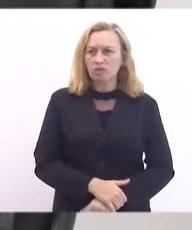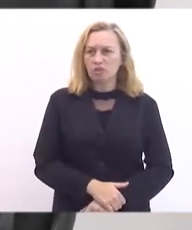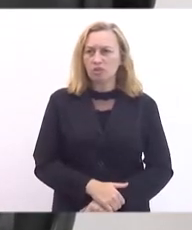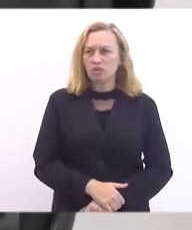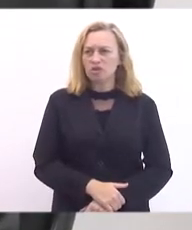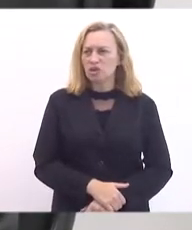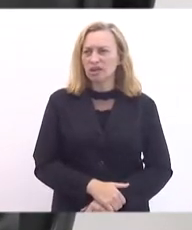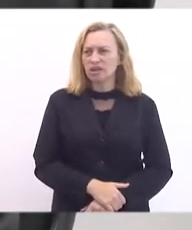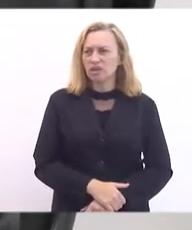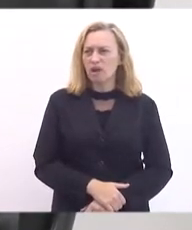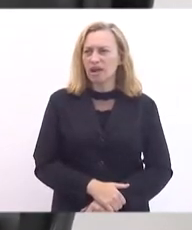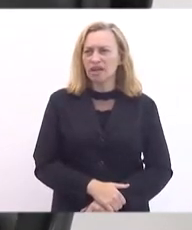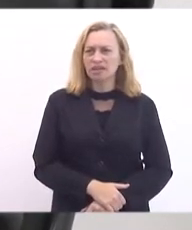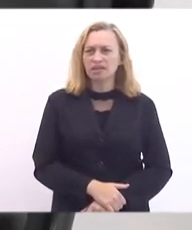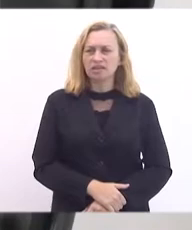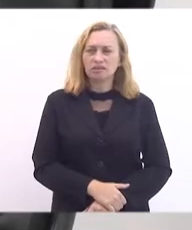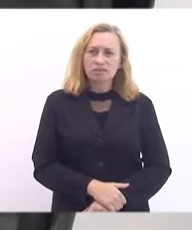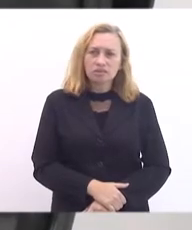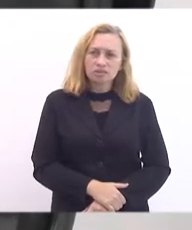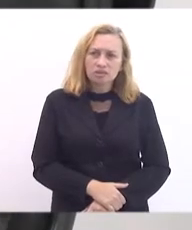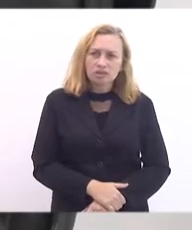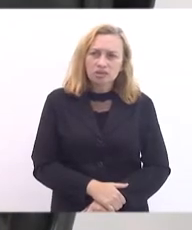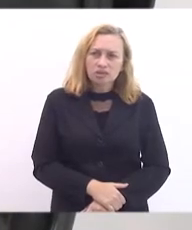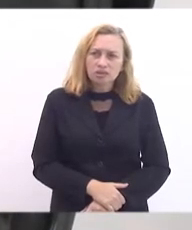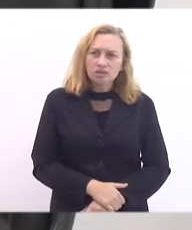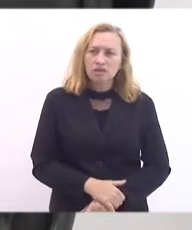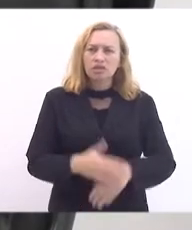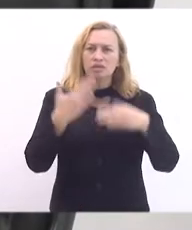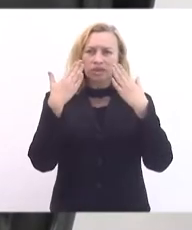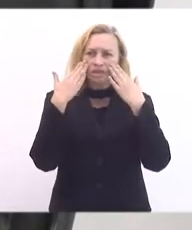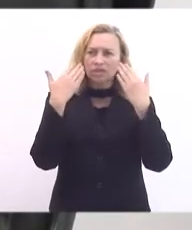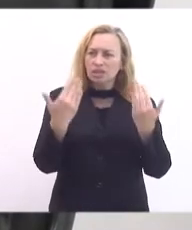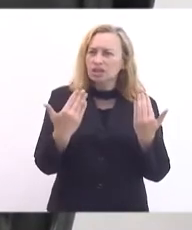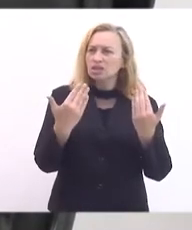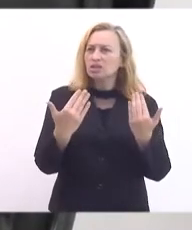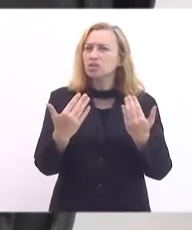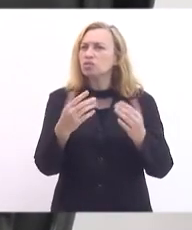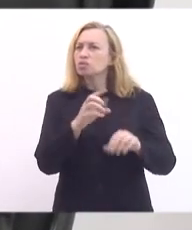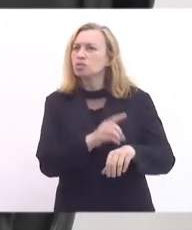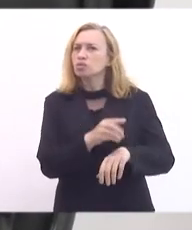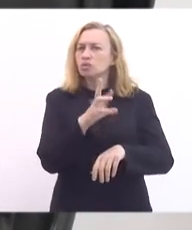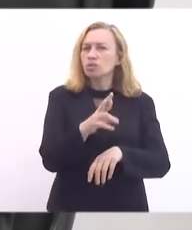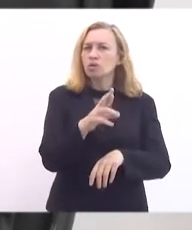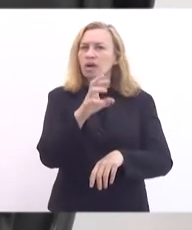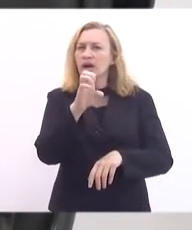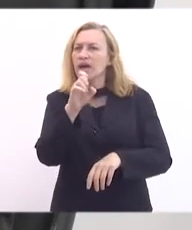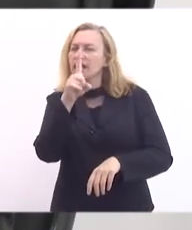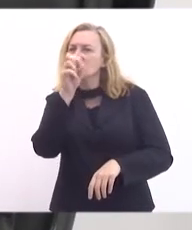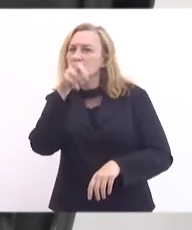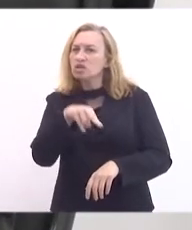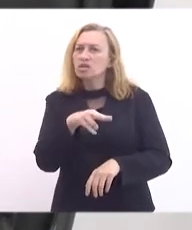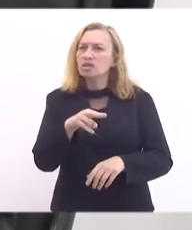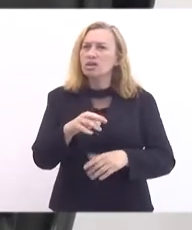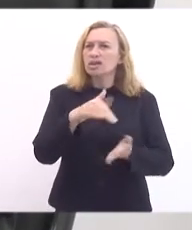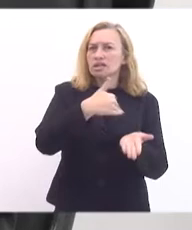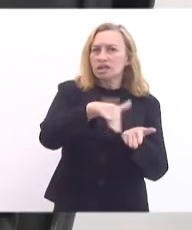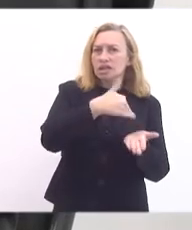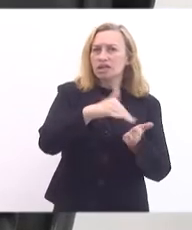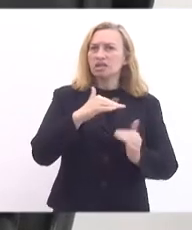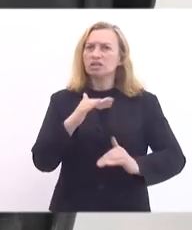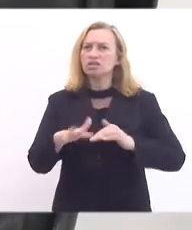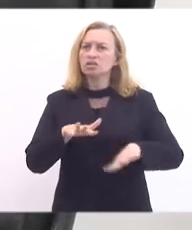numa ainda debate ainda apresentação o Doutor Edson Valadão pela secretaria de desenvolvimento